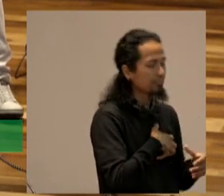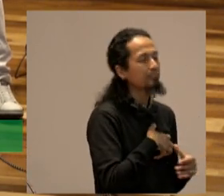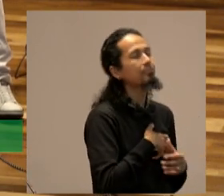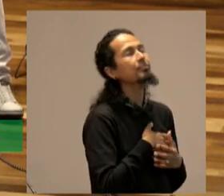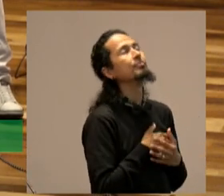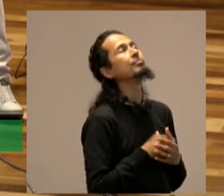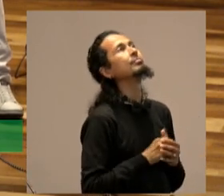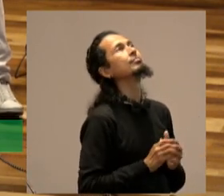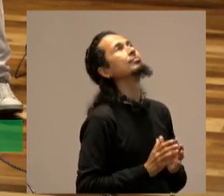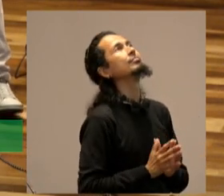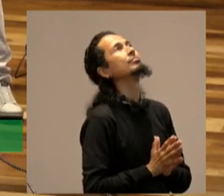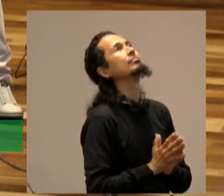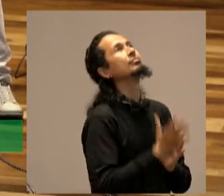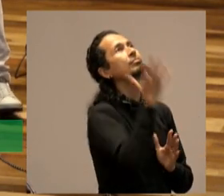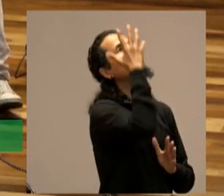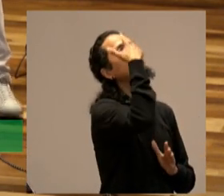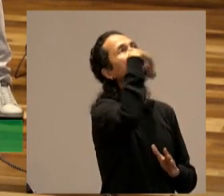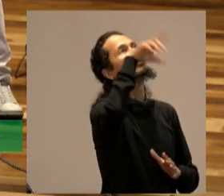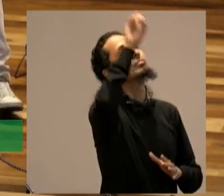Oba.